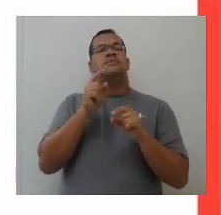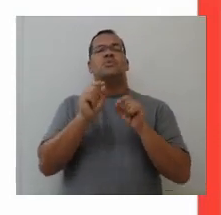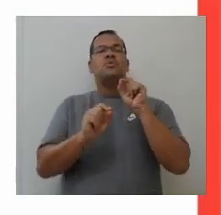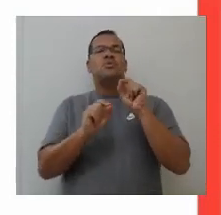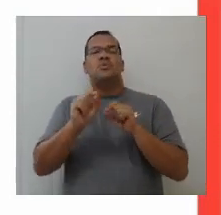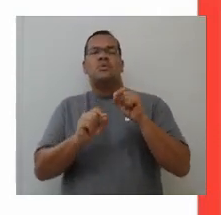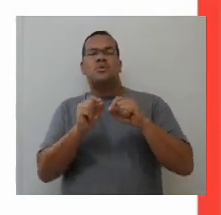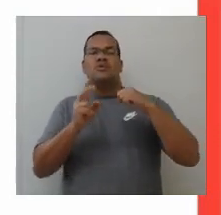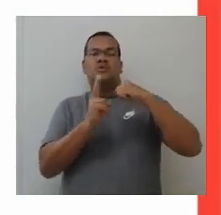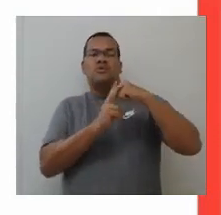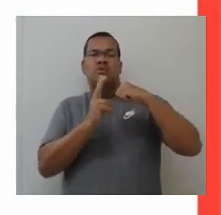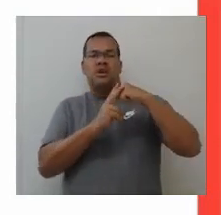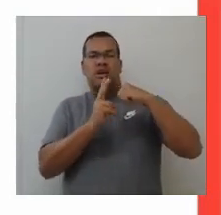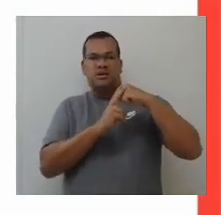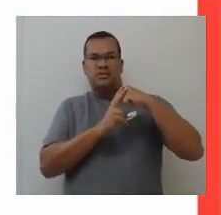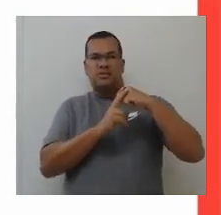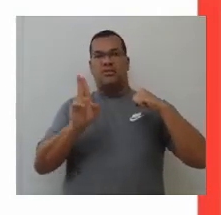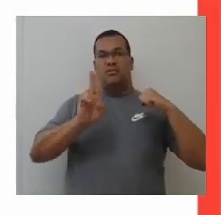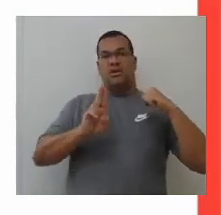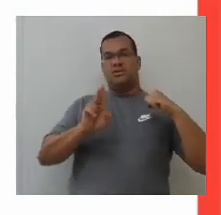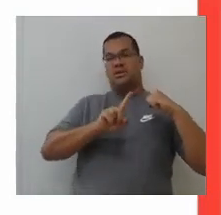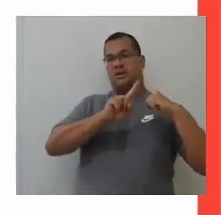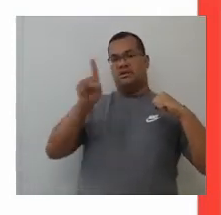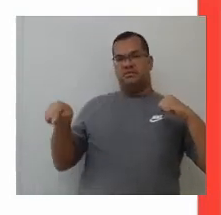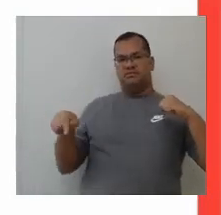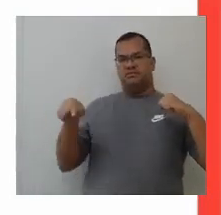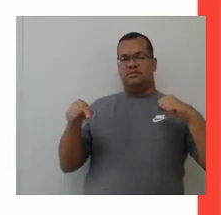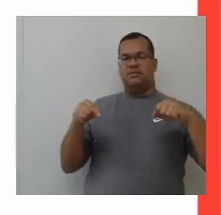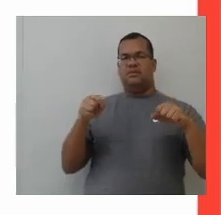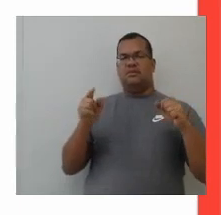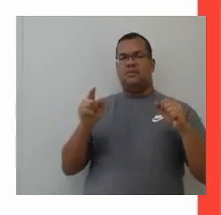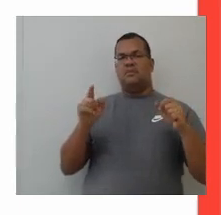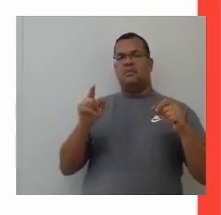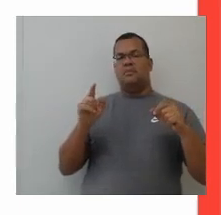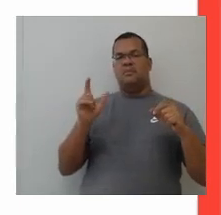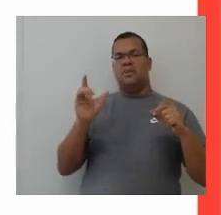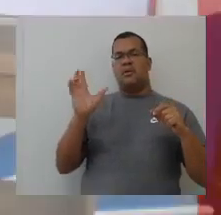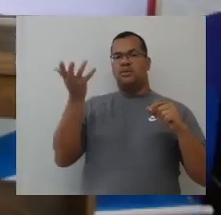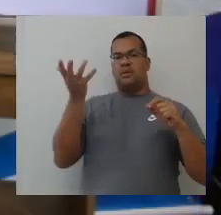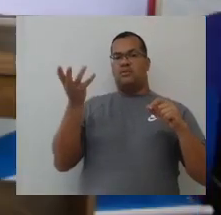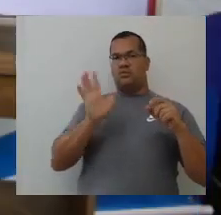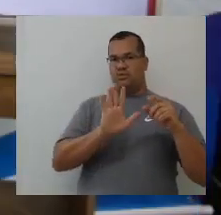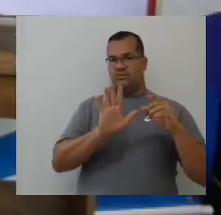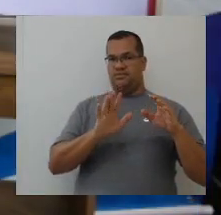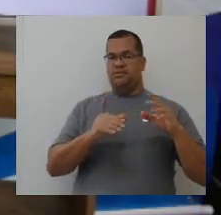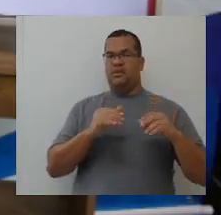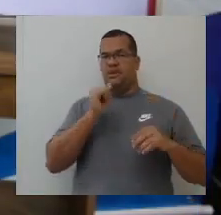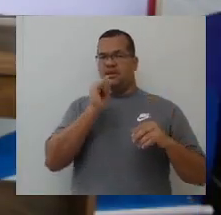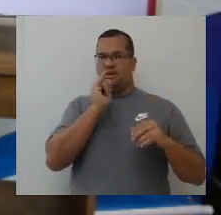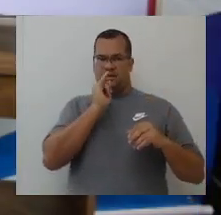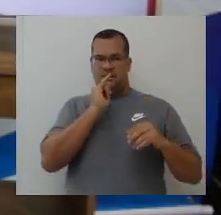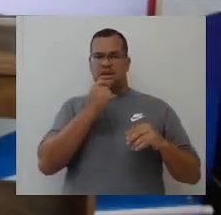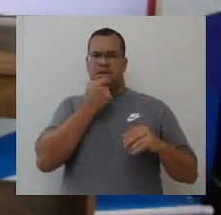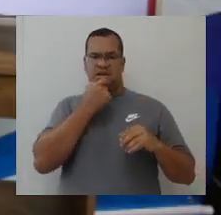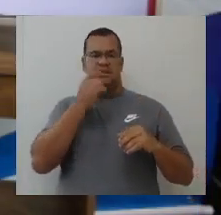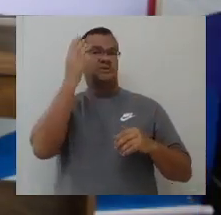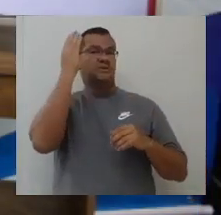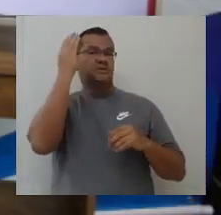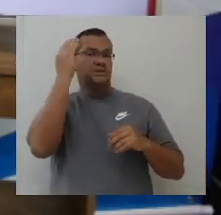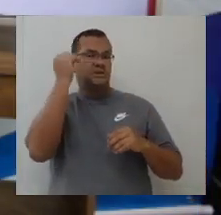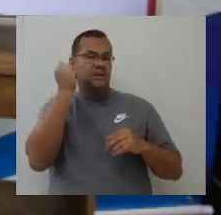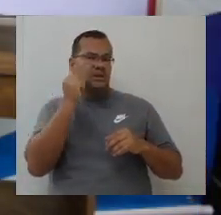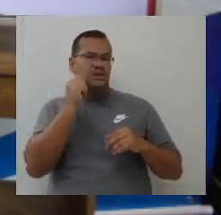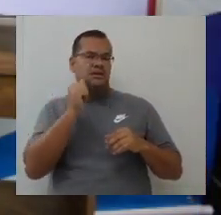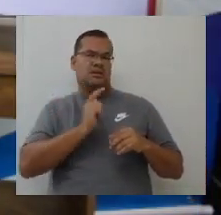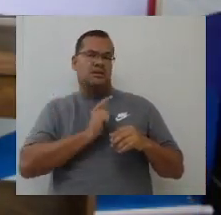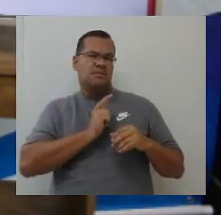verbo auxiliar utilizado para o tempo verbal da oração principal. Ora, em inglês eu sei que para